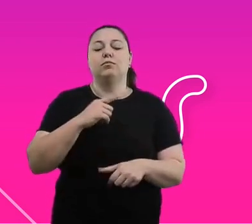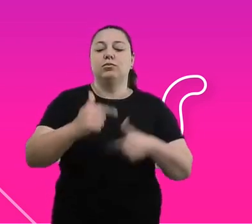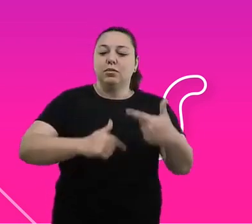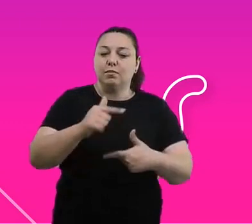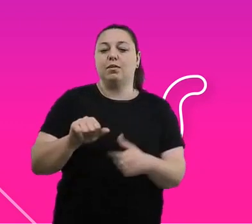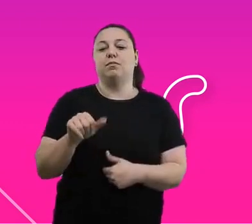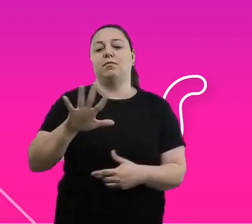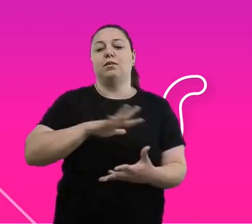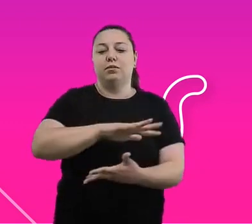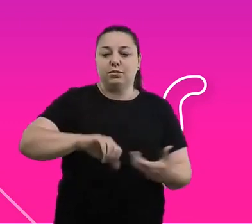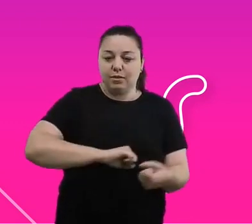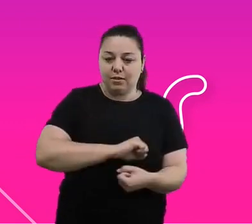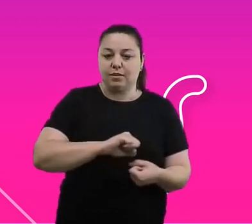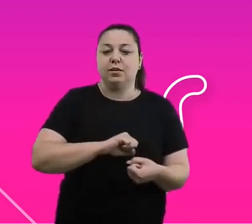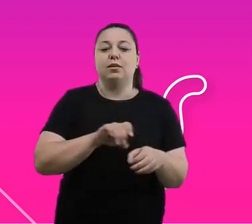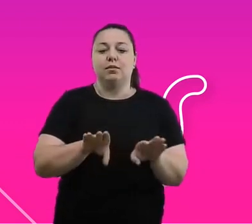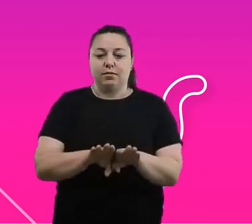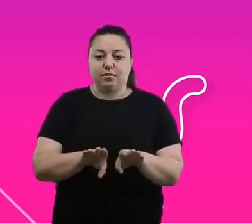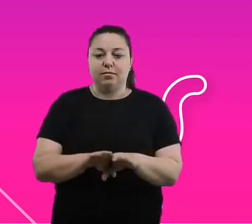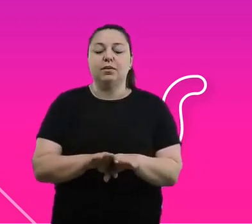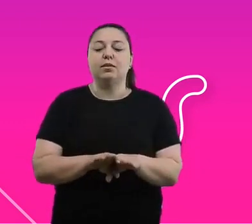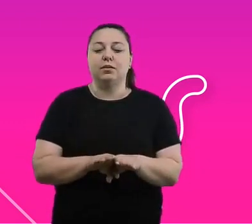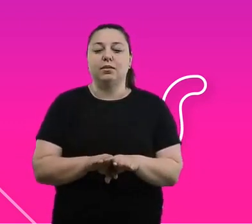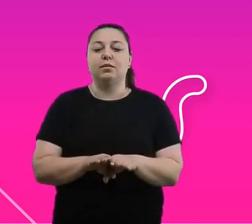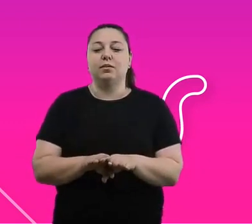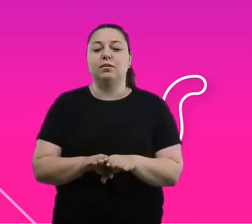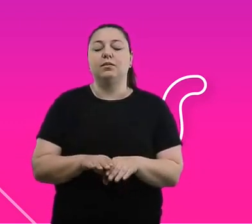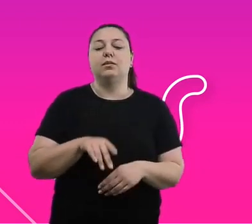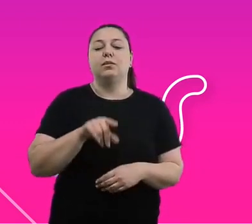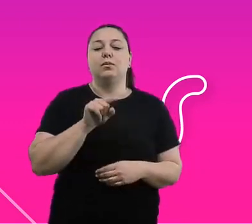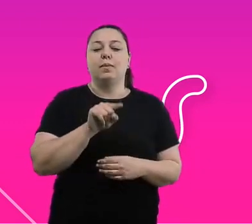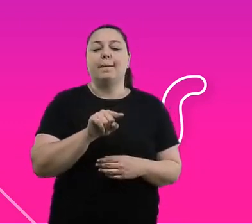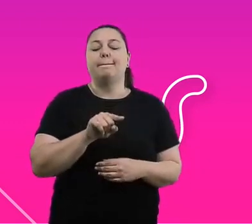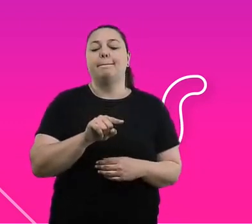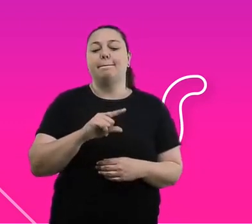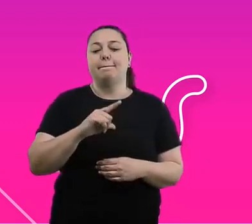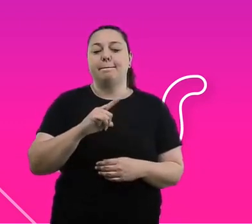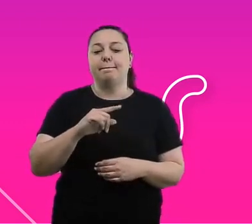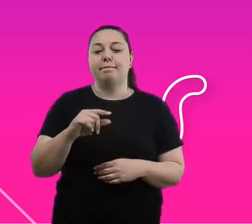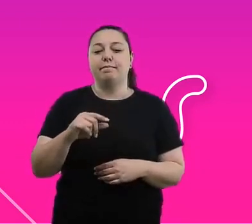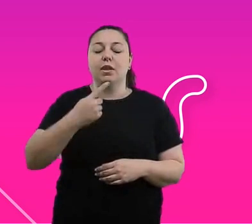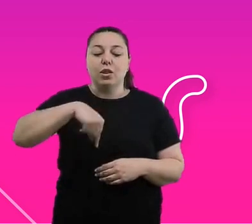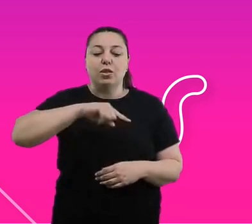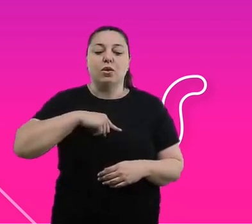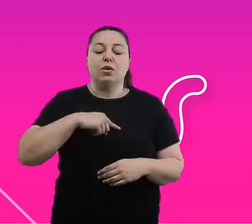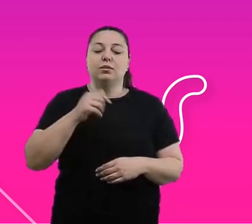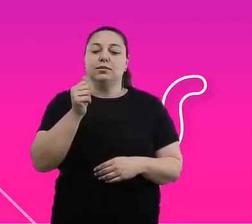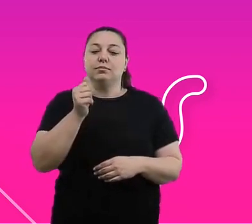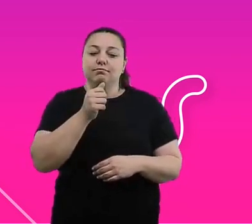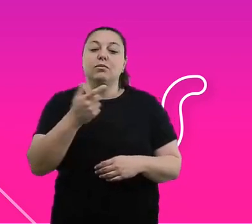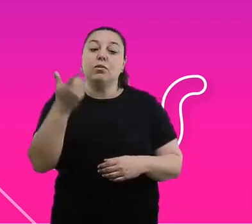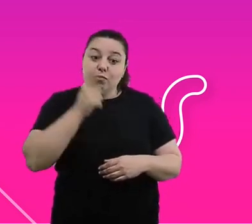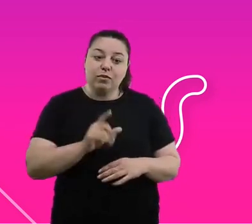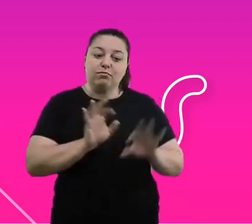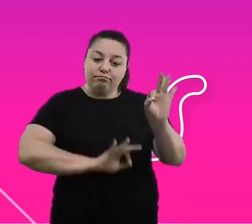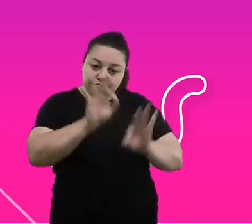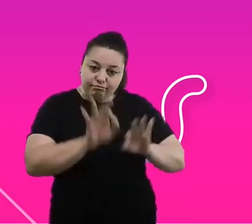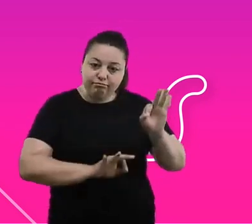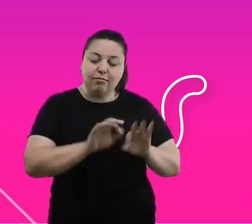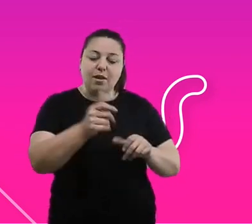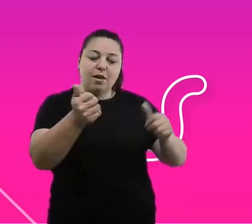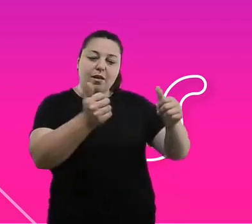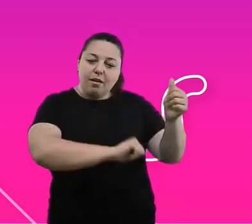O objetivo do Canvas de dados, o problema que gostaríamos de resolver, a solução encontrada, o produto de dados que nós criamos, as